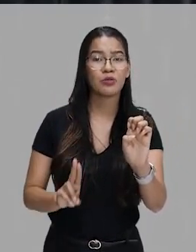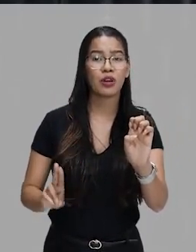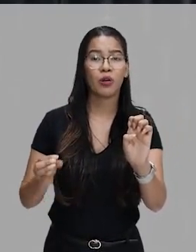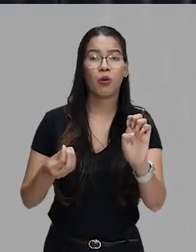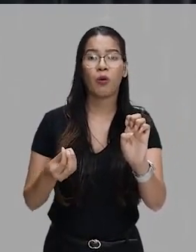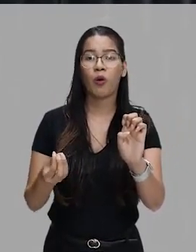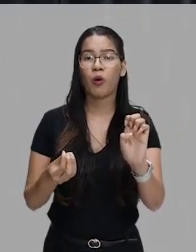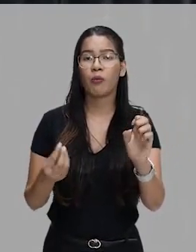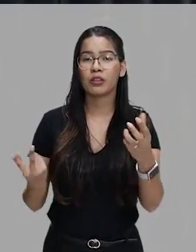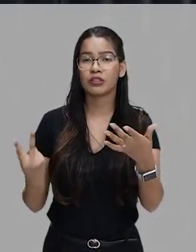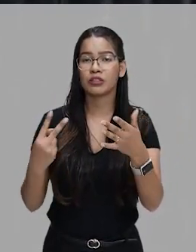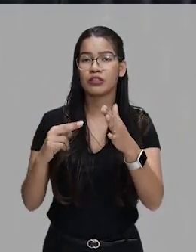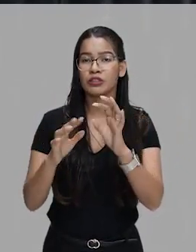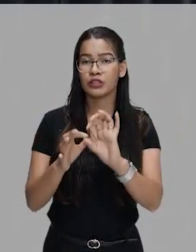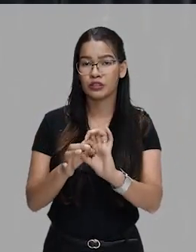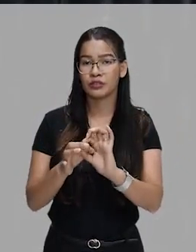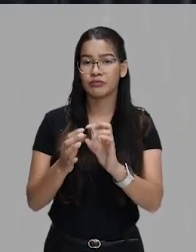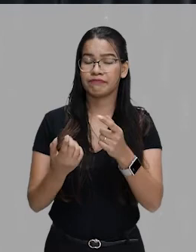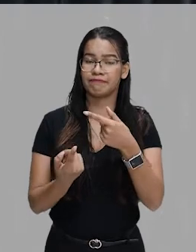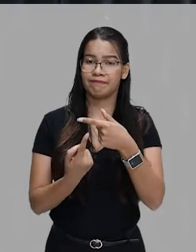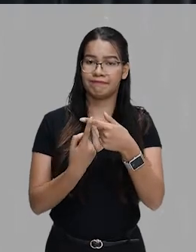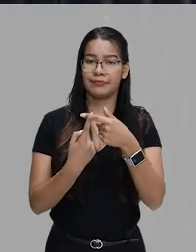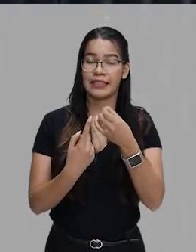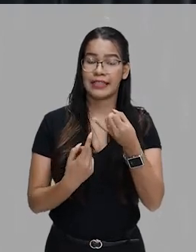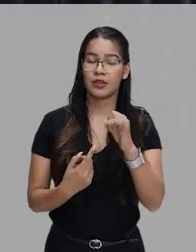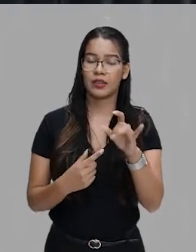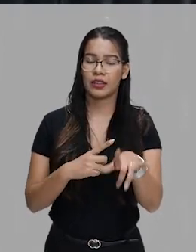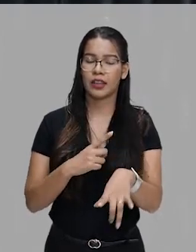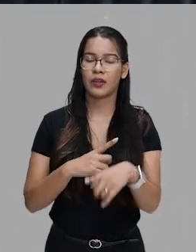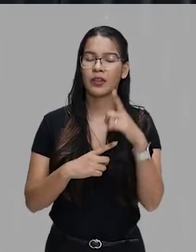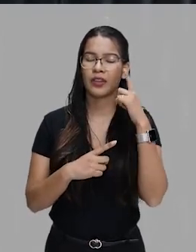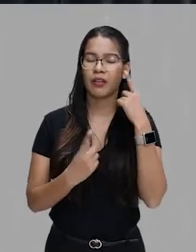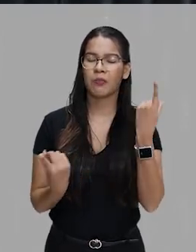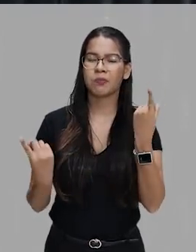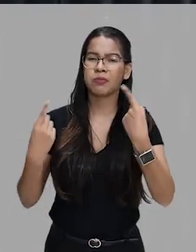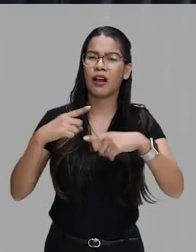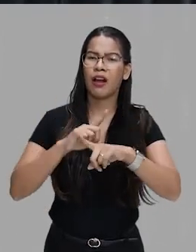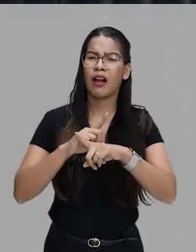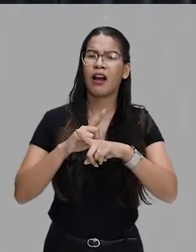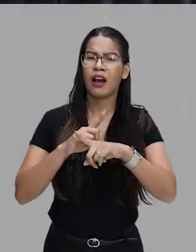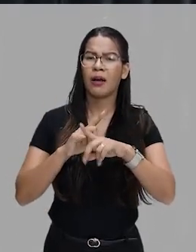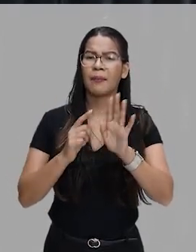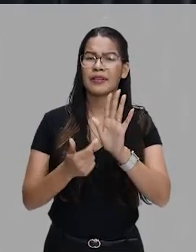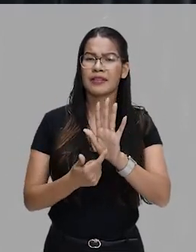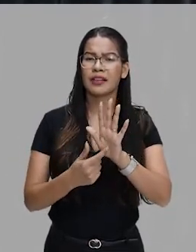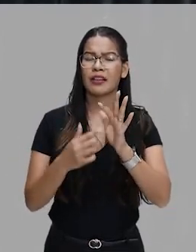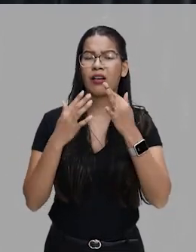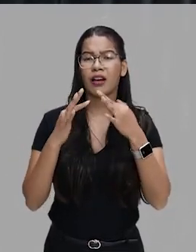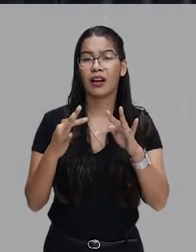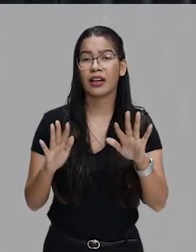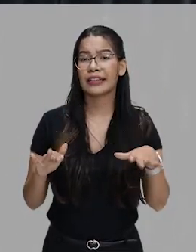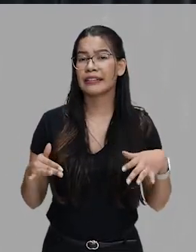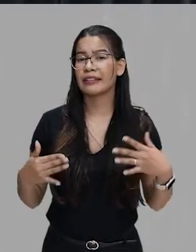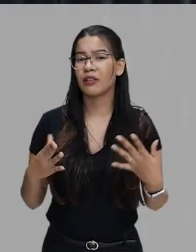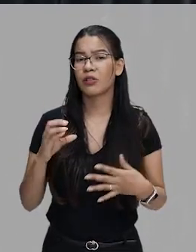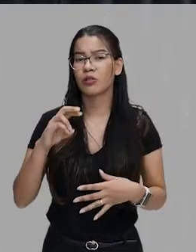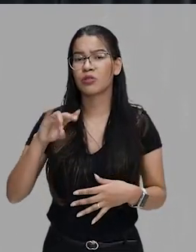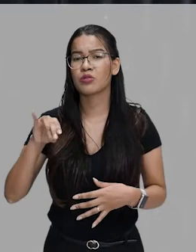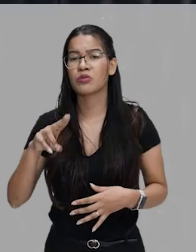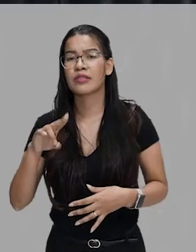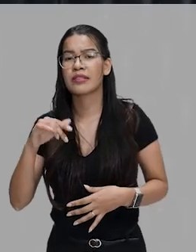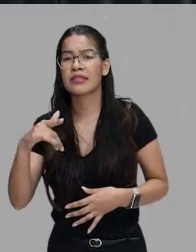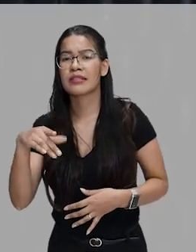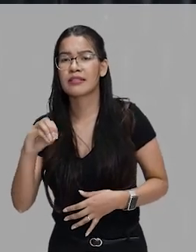ideias contrárias apresentadas nas orações, obviamente, essa conjunção,